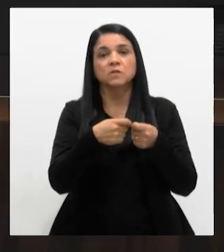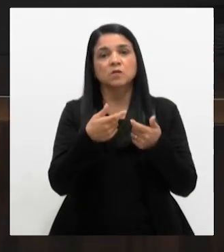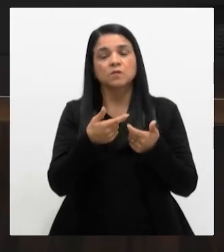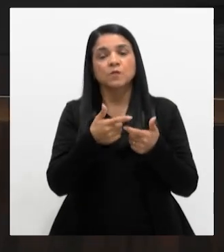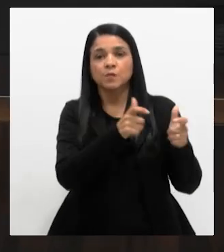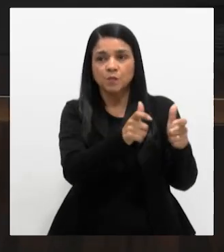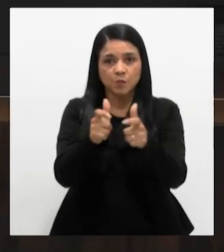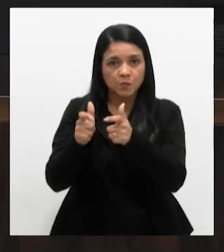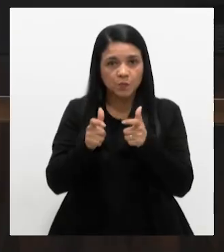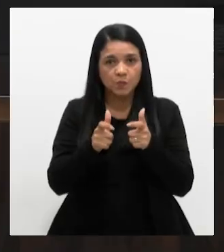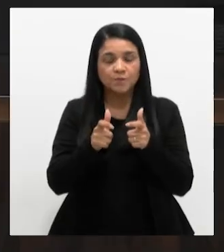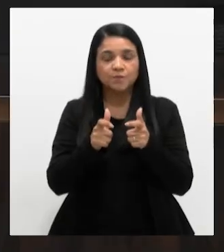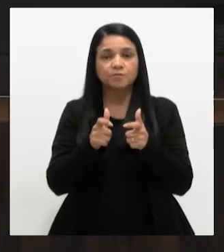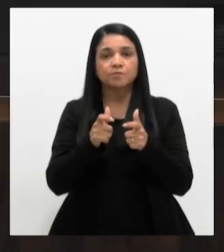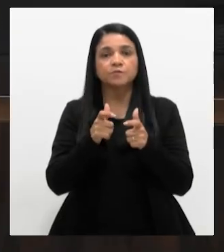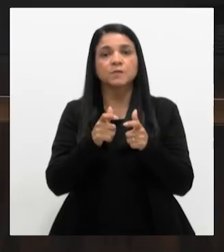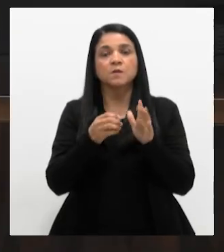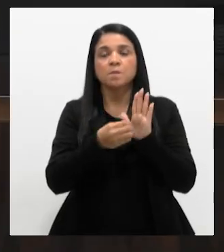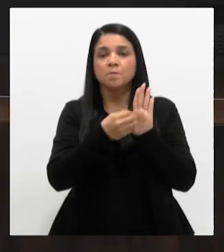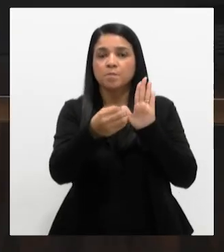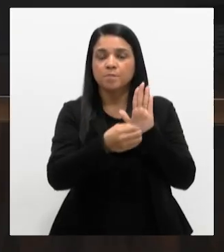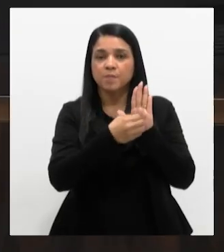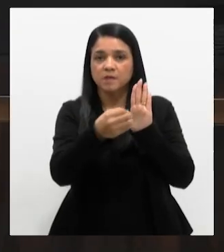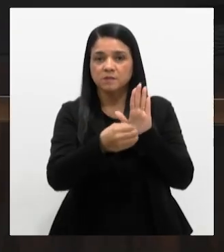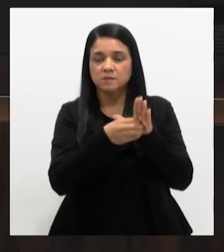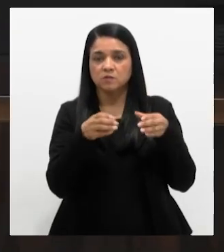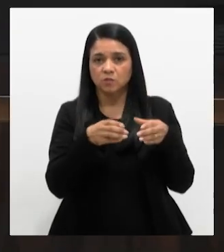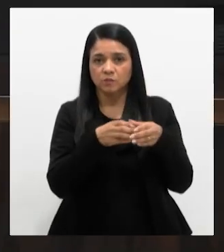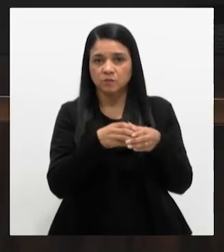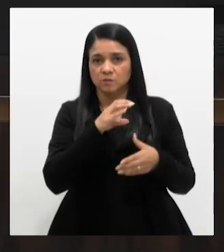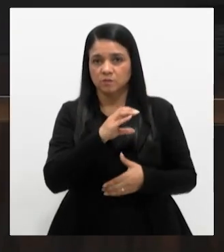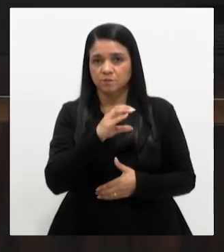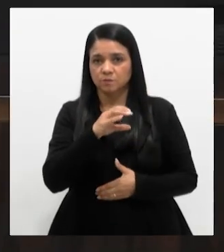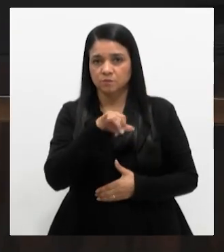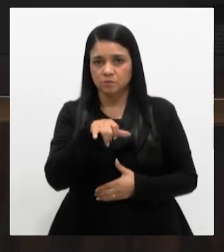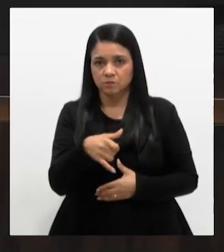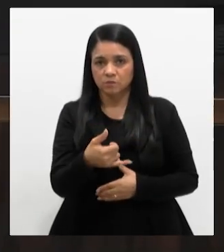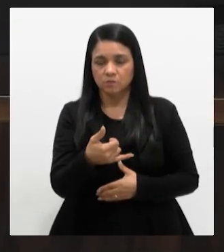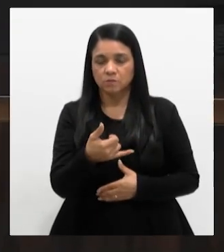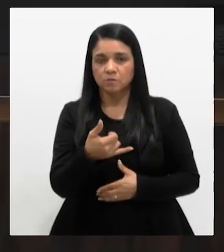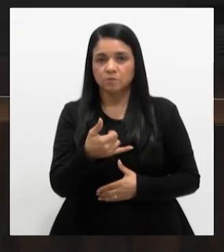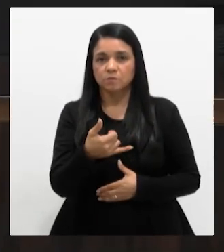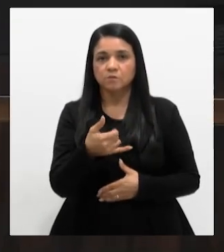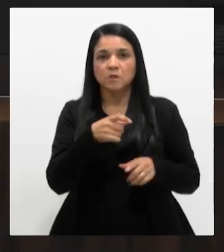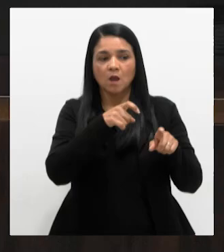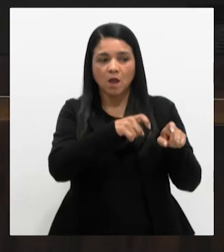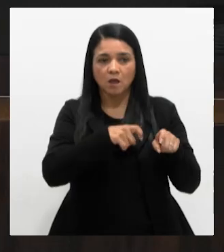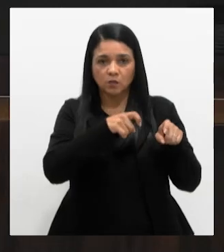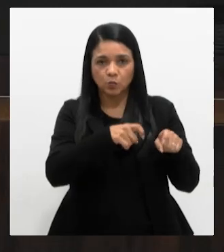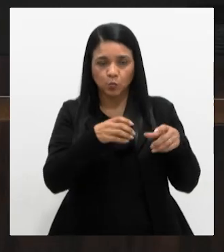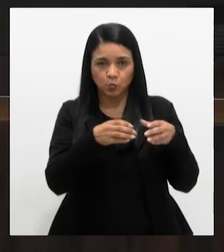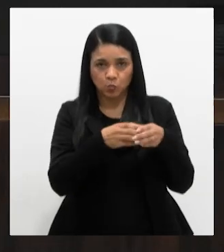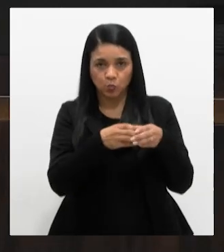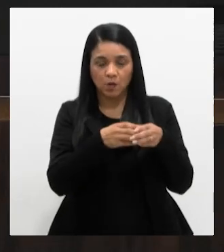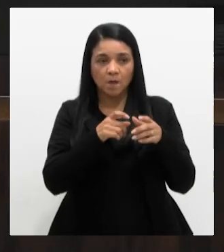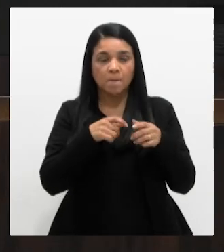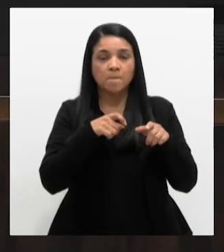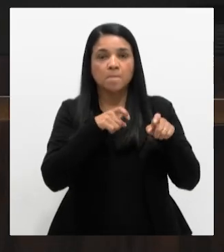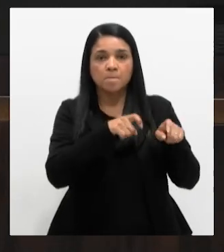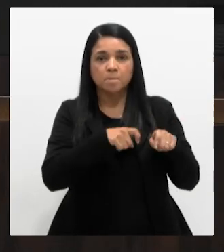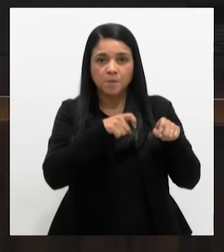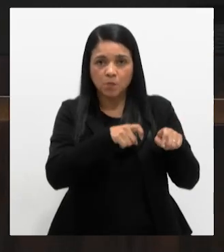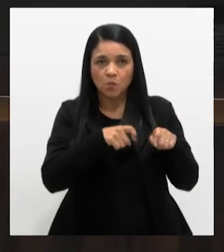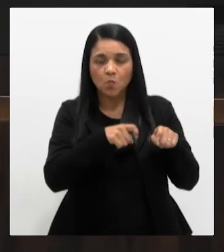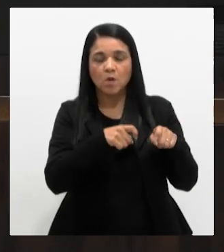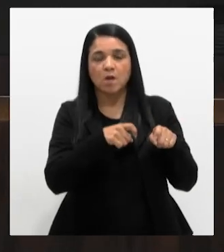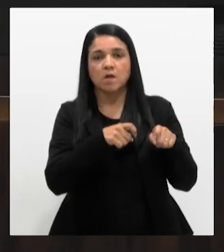providências, pendendo de pareceres das comissões Constituição e Justiça, Agricultura, Pecuária e Políticas Rural,